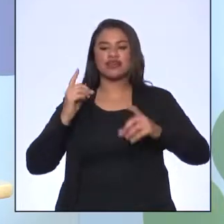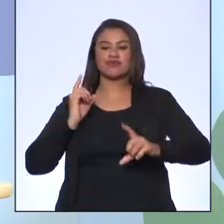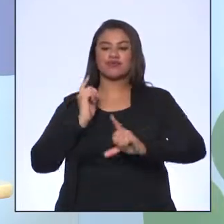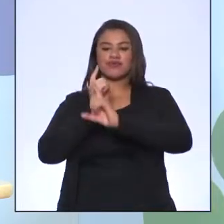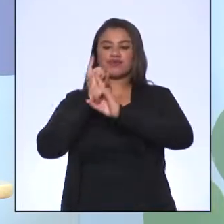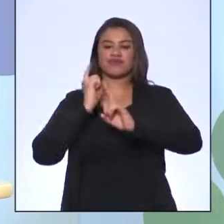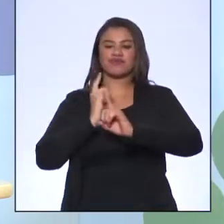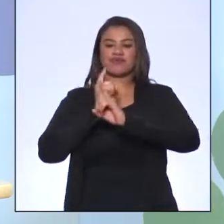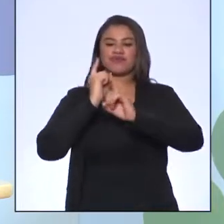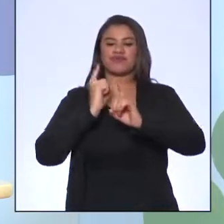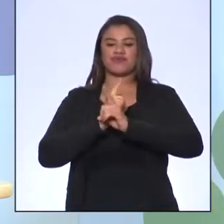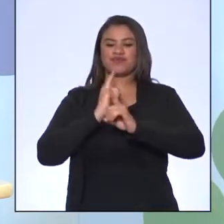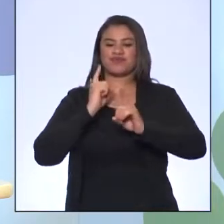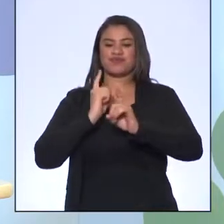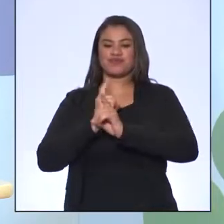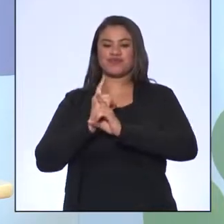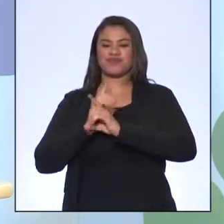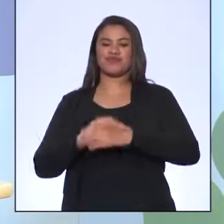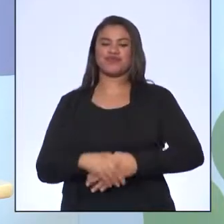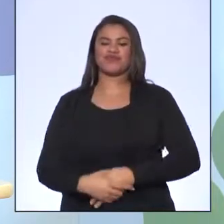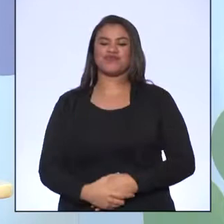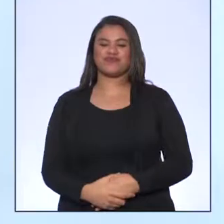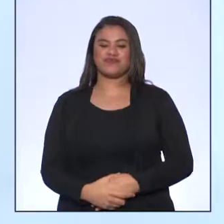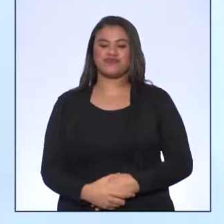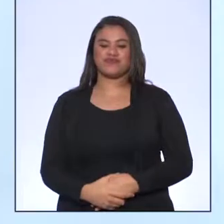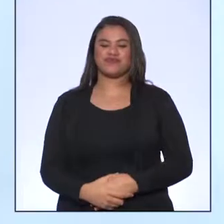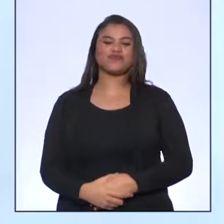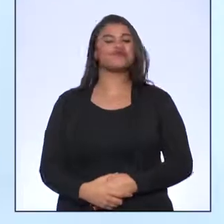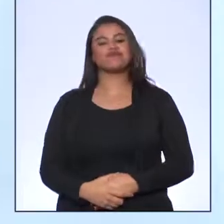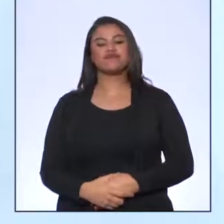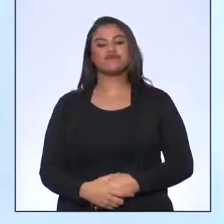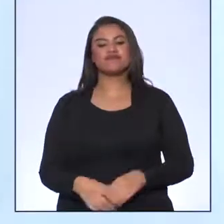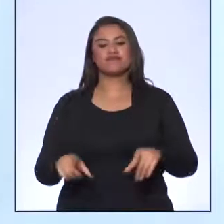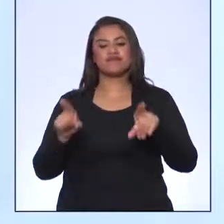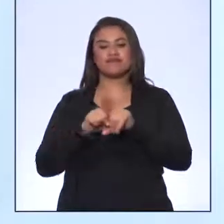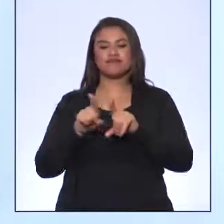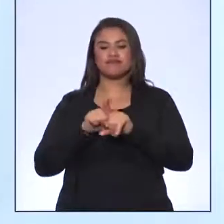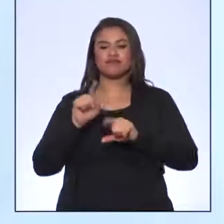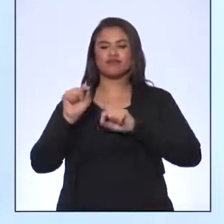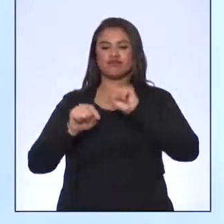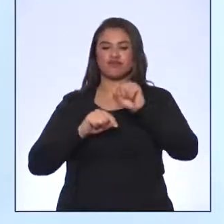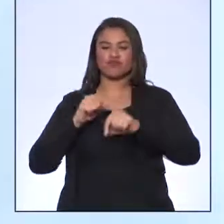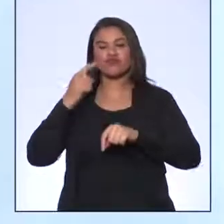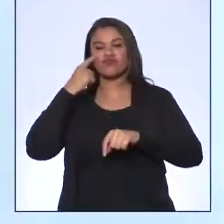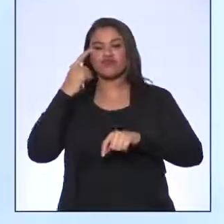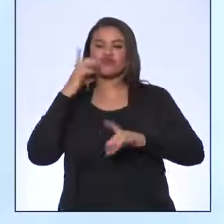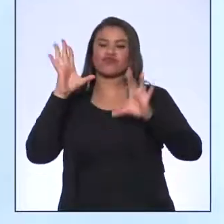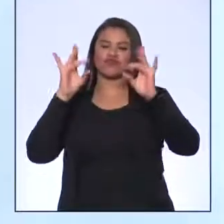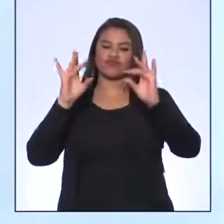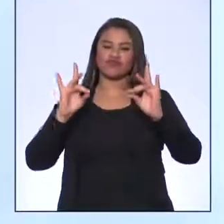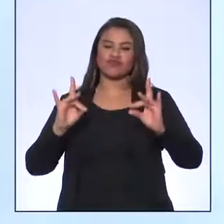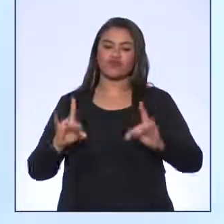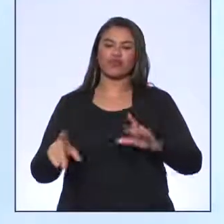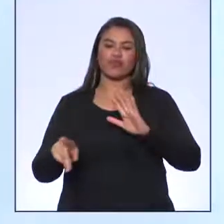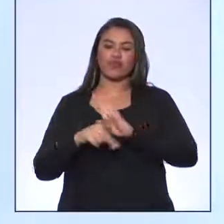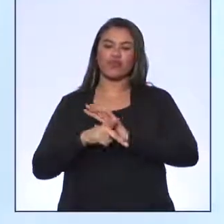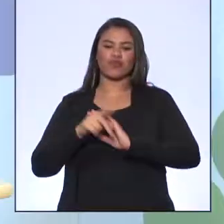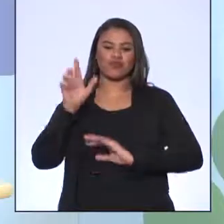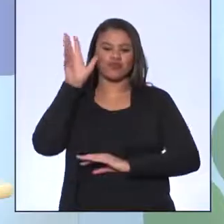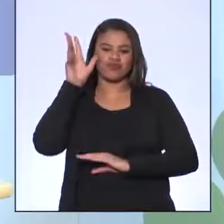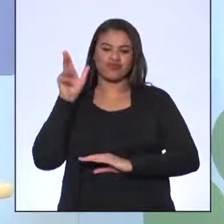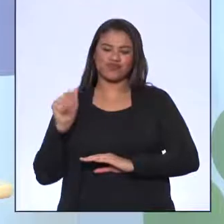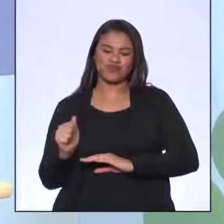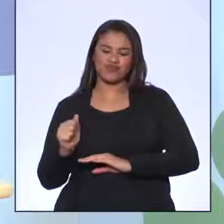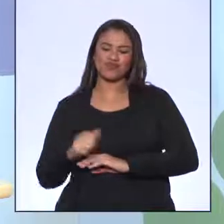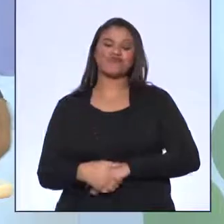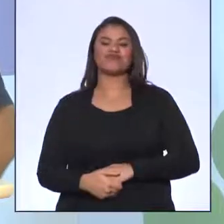descobertas e realmente a gente considerar todas as particularidades desse continente.